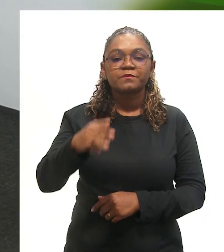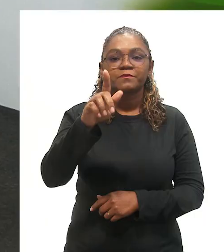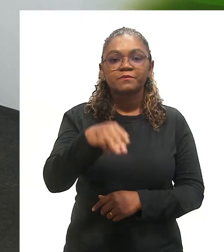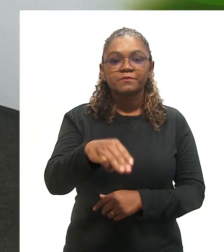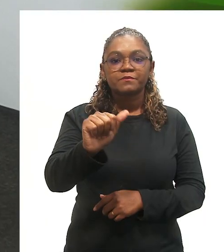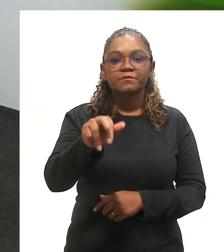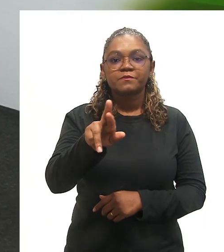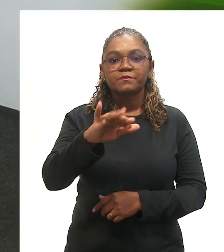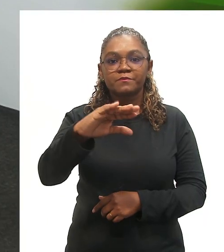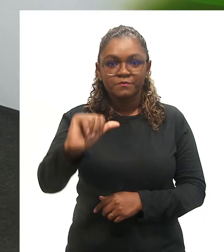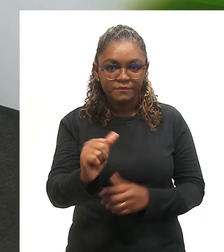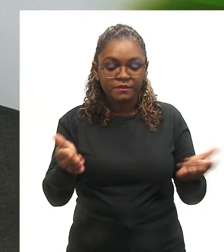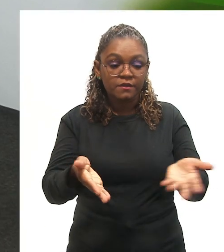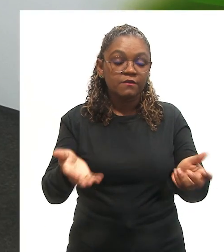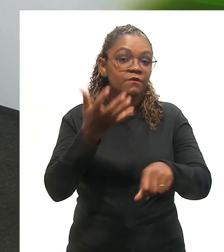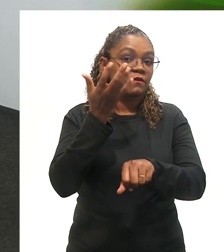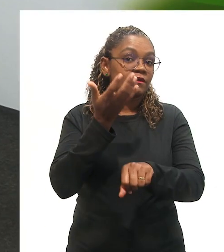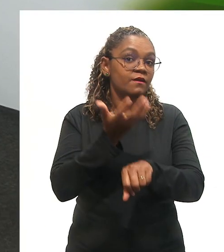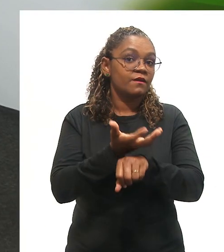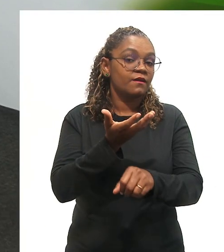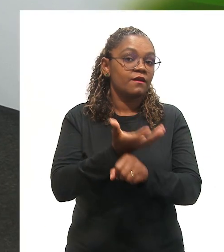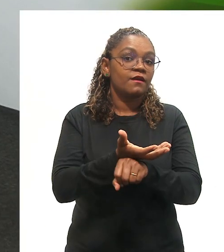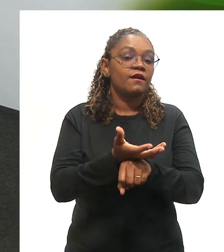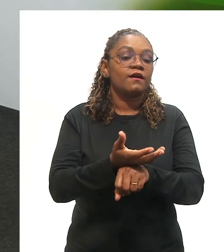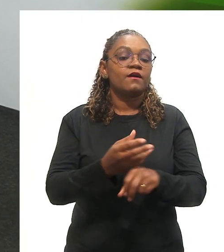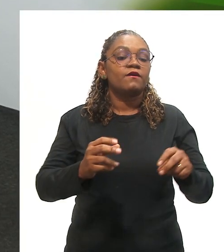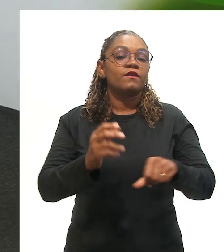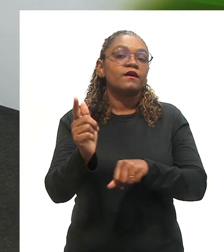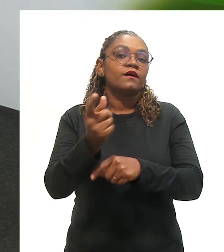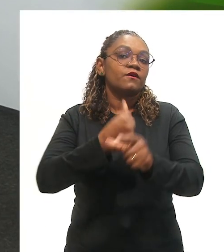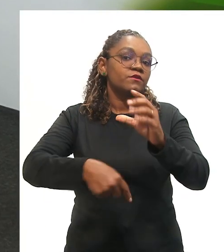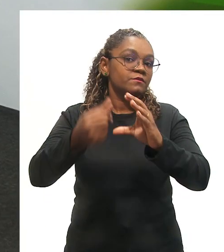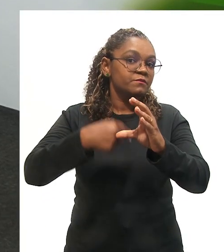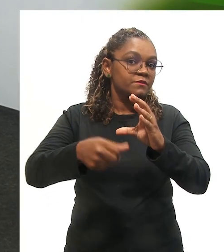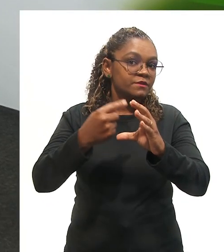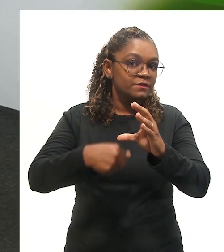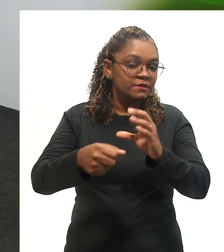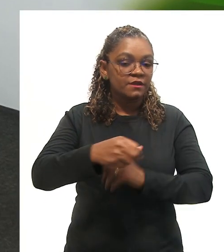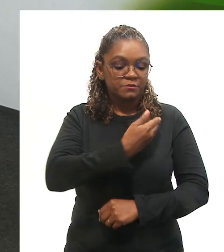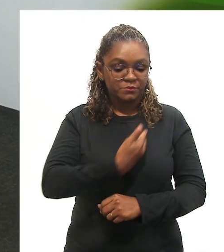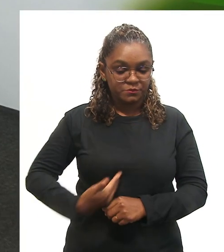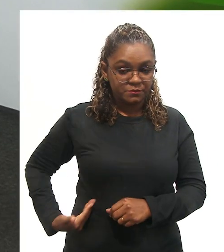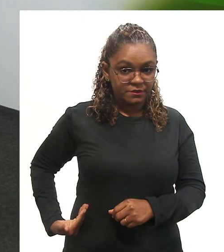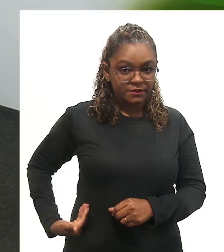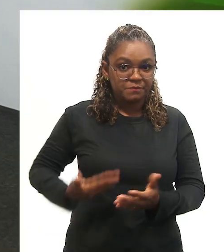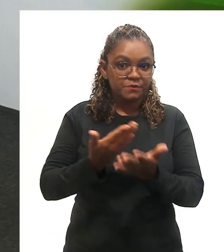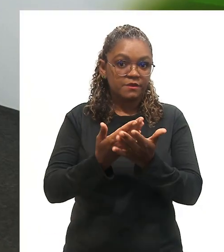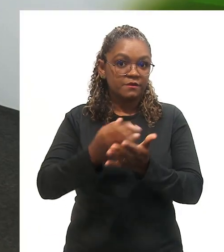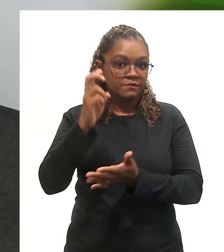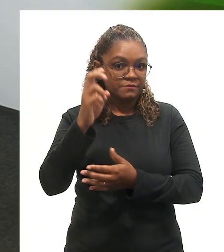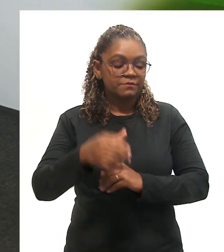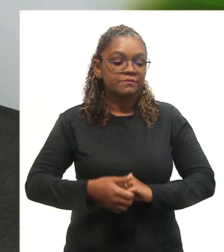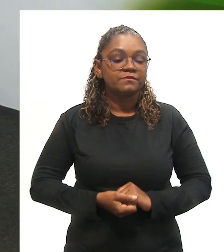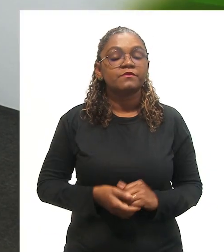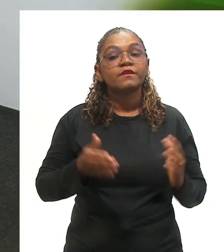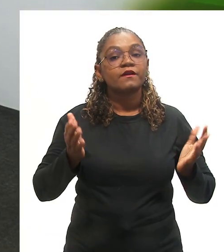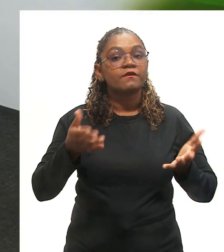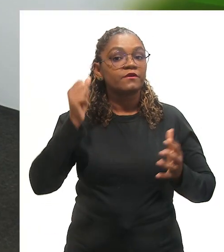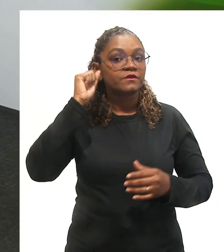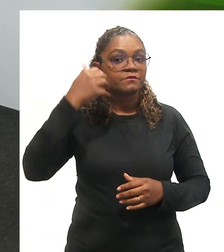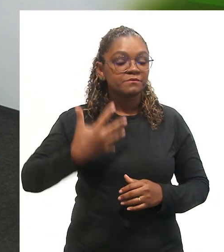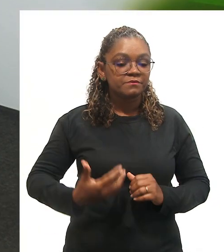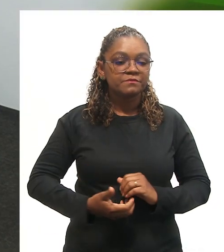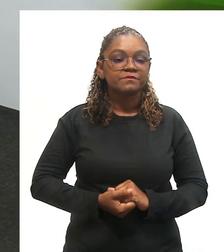quinta aula de contabilidade pública. Nesse momento eu vou fazer a audiodescrição. Estou no estúdio